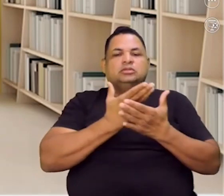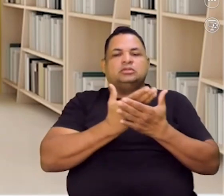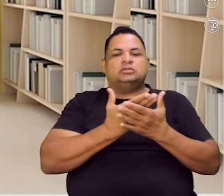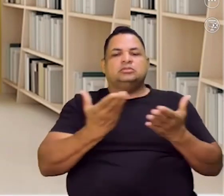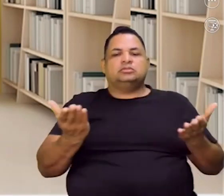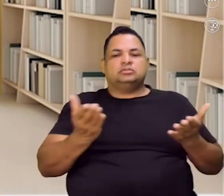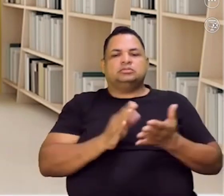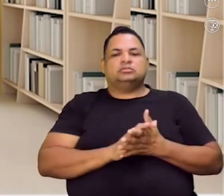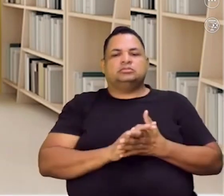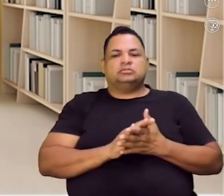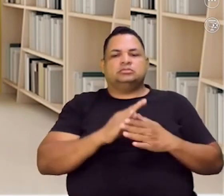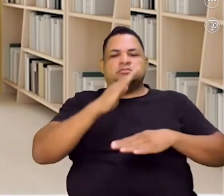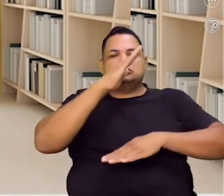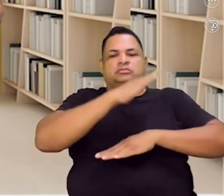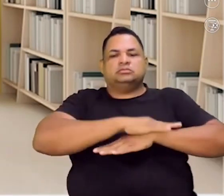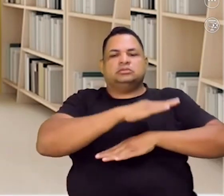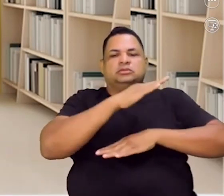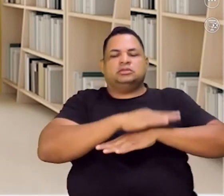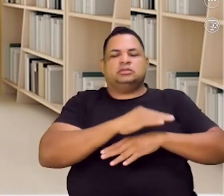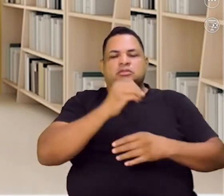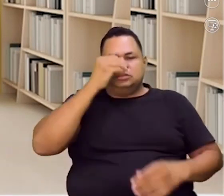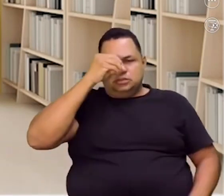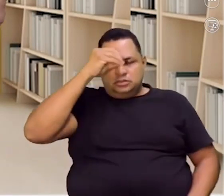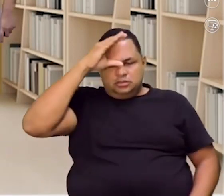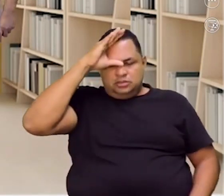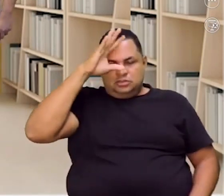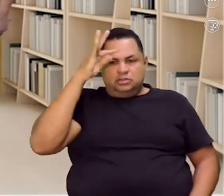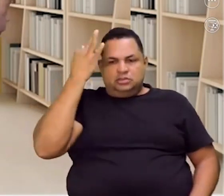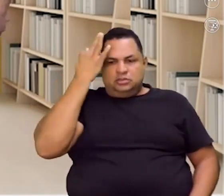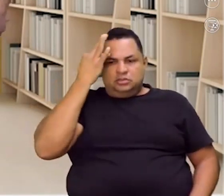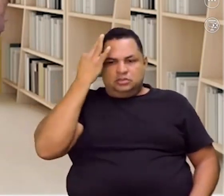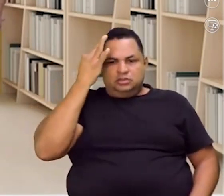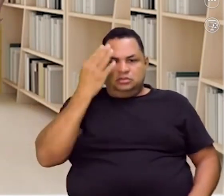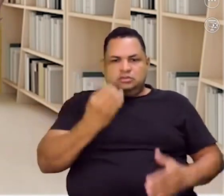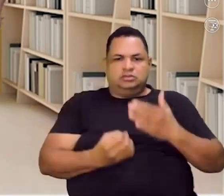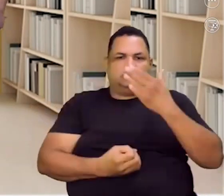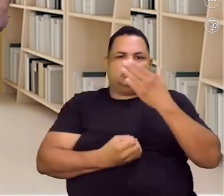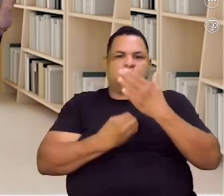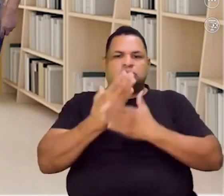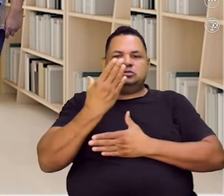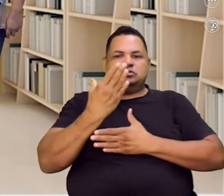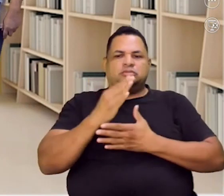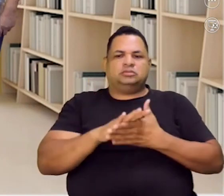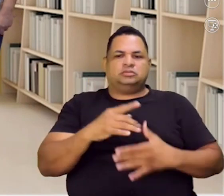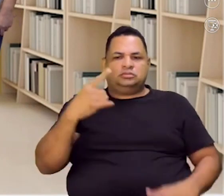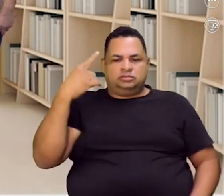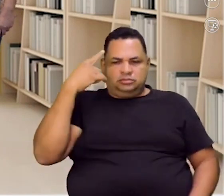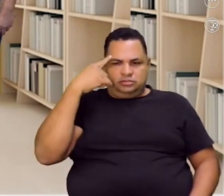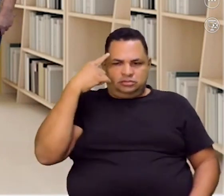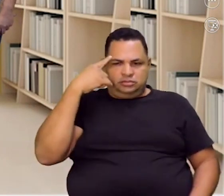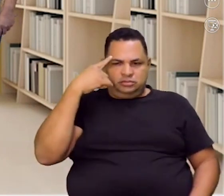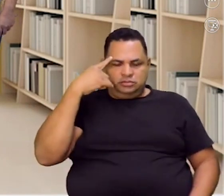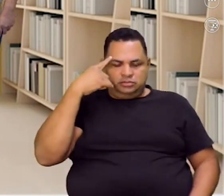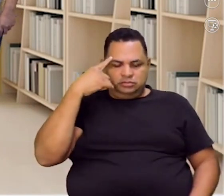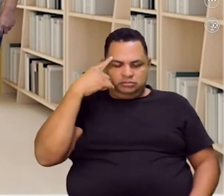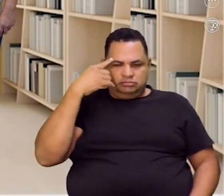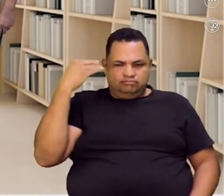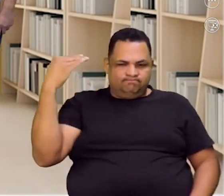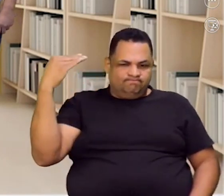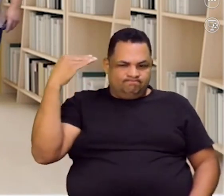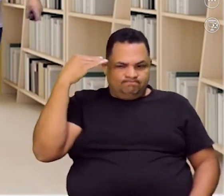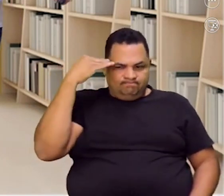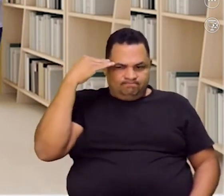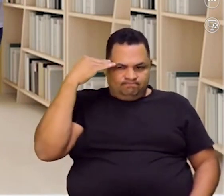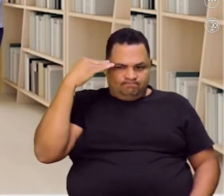cantinho de janela do conhecimento filosófico, porque o conhecimento vem por aqui do alto e vai entrar aqui na mente nossa, na nossa mente, olha